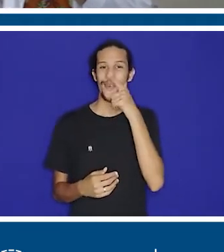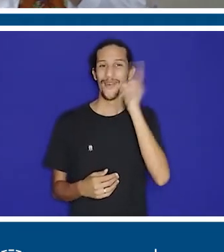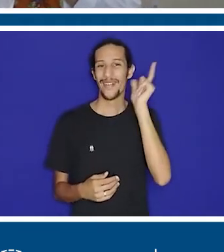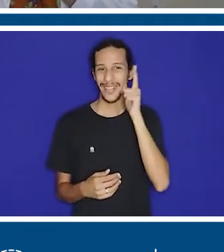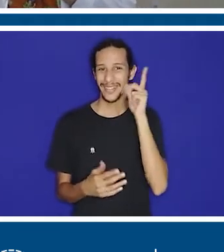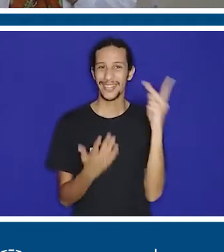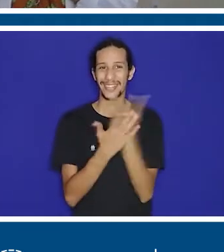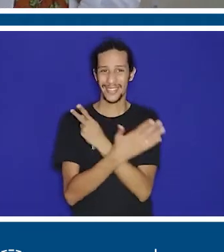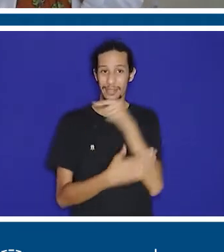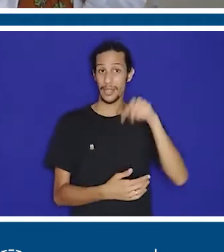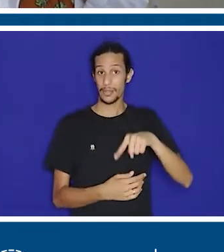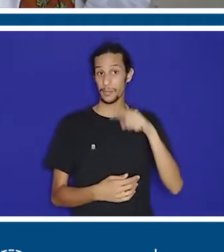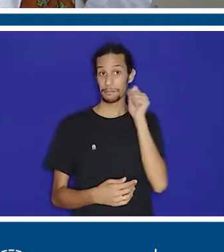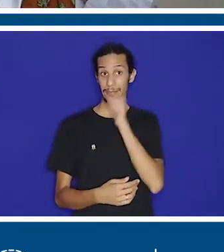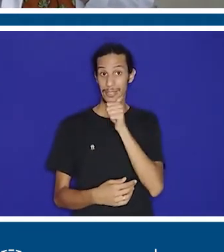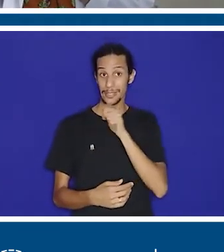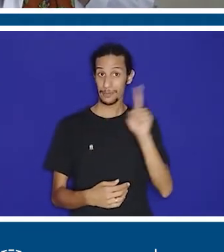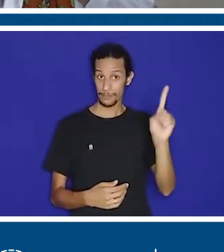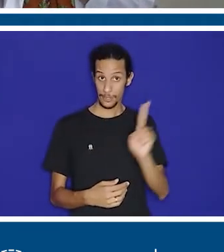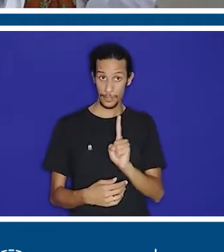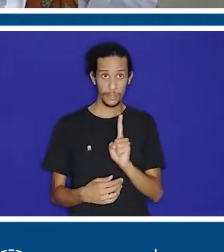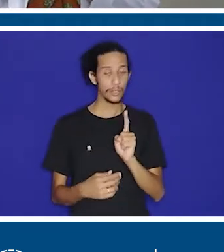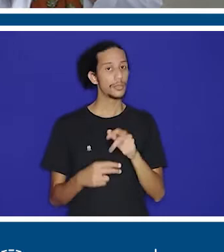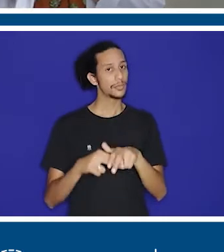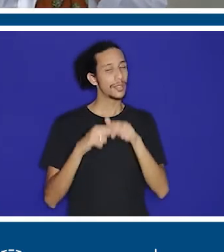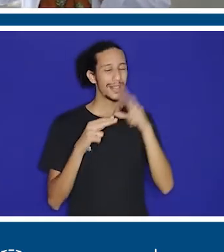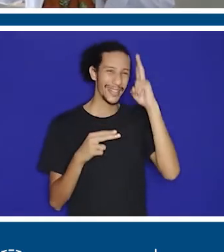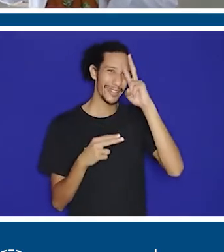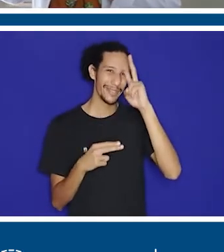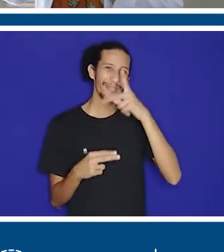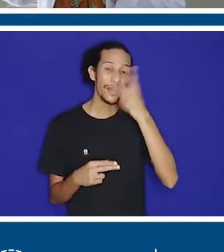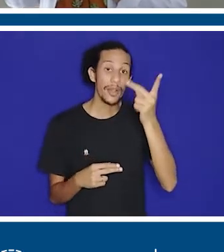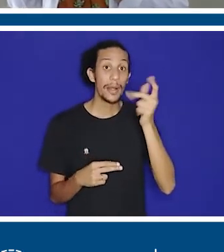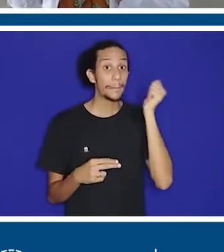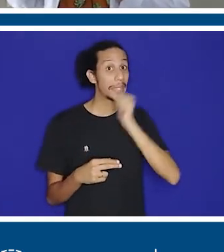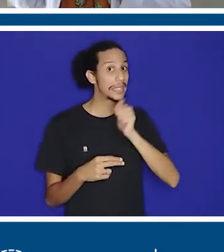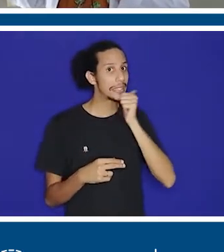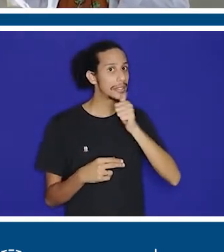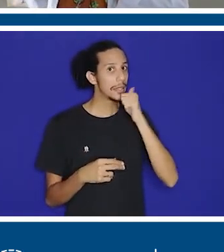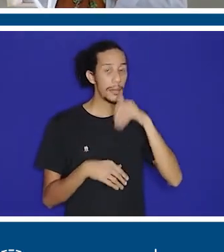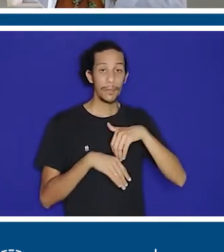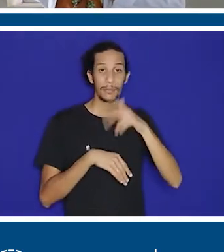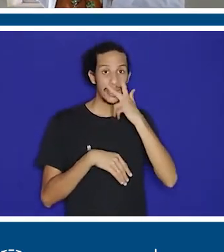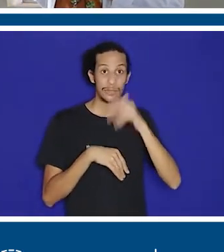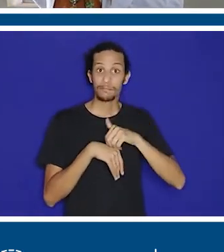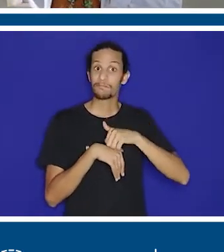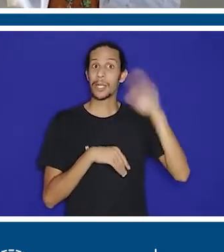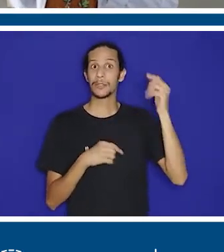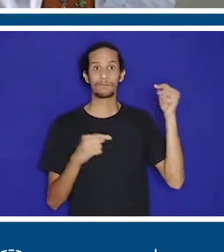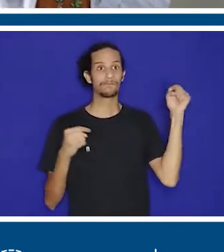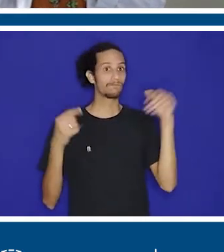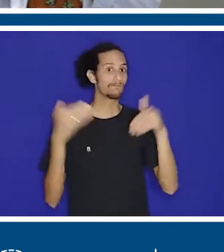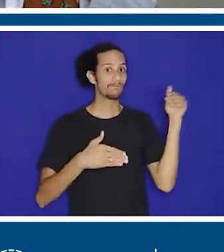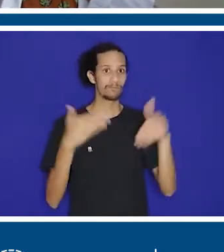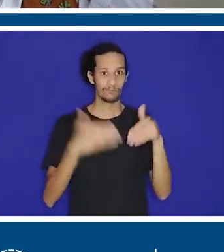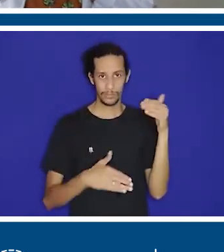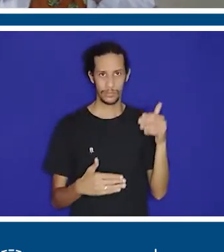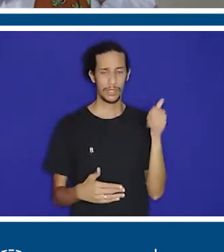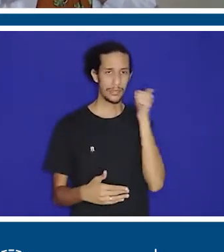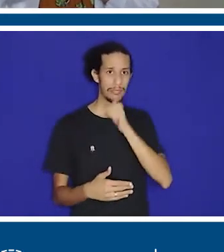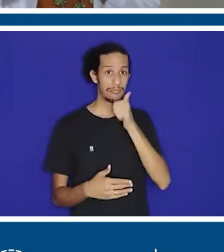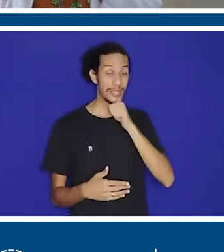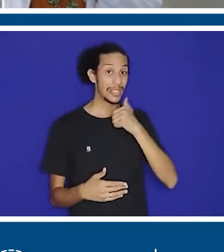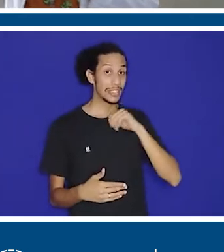aqui, de uma menina. Por isso que eu falo, a situação das meninas é diferente. Então, é uma menina que